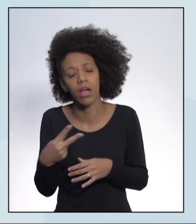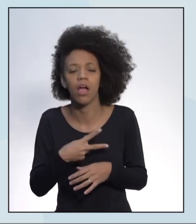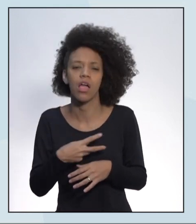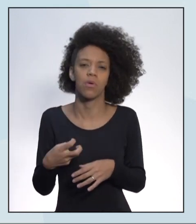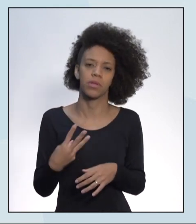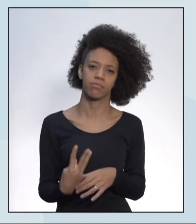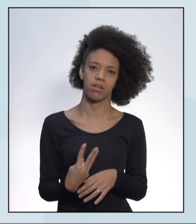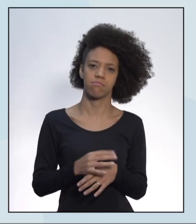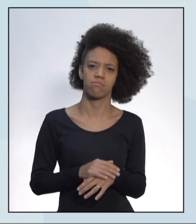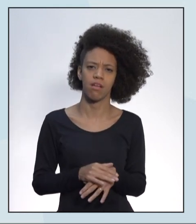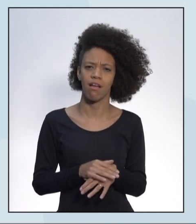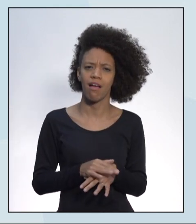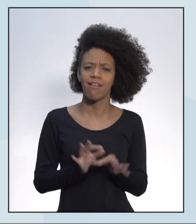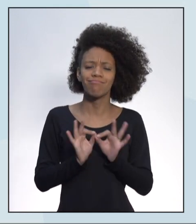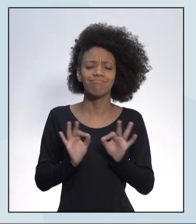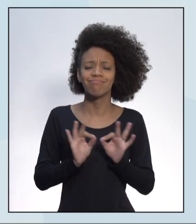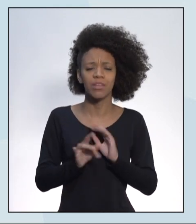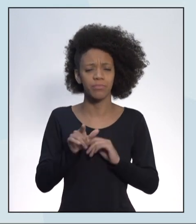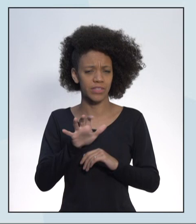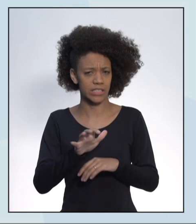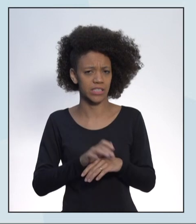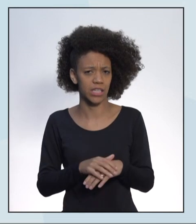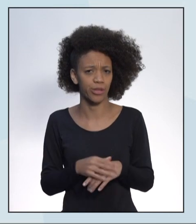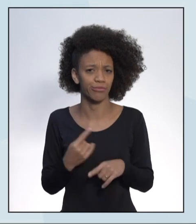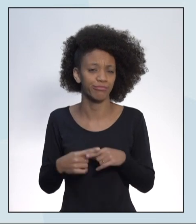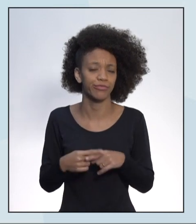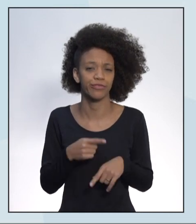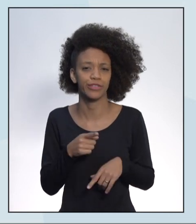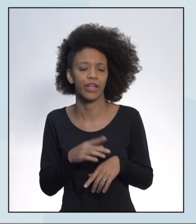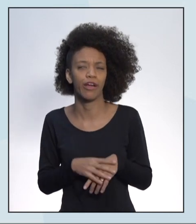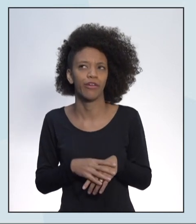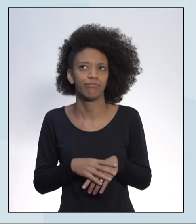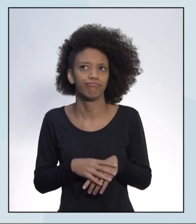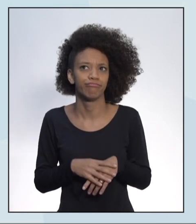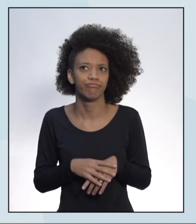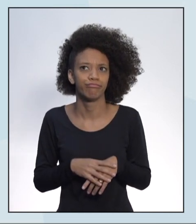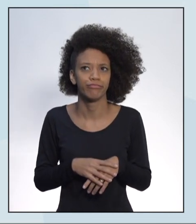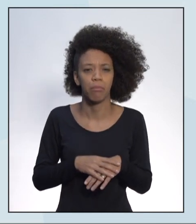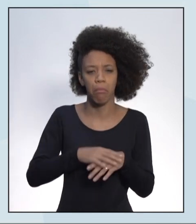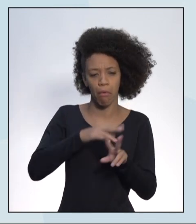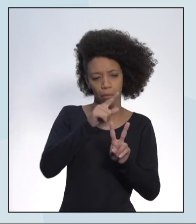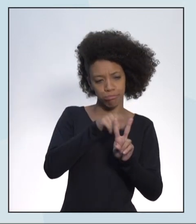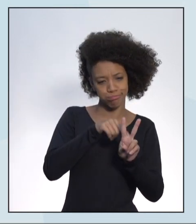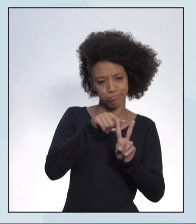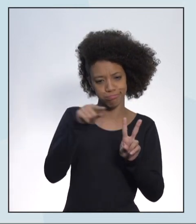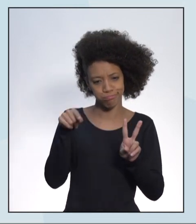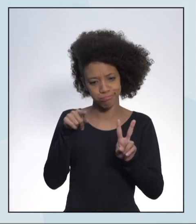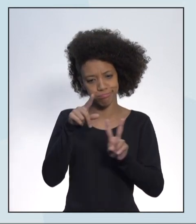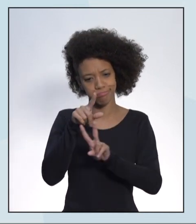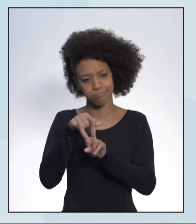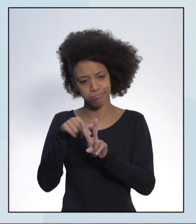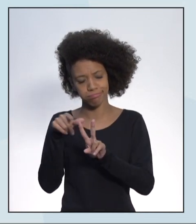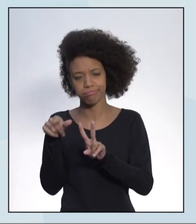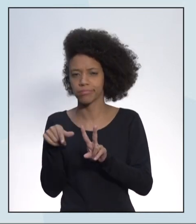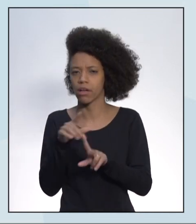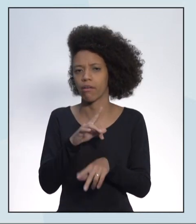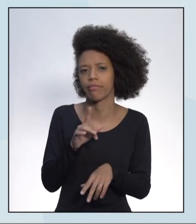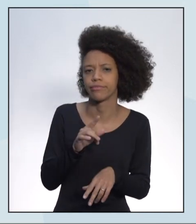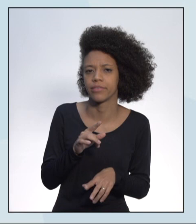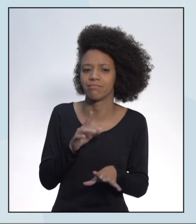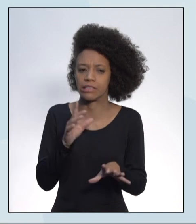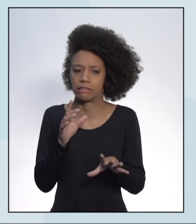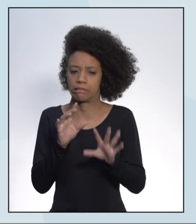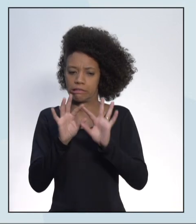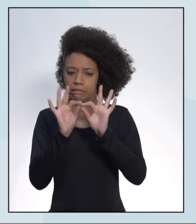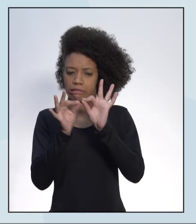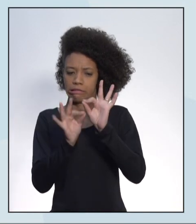mais simples fazer isso do que você colocar na forma da raiz, né? A forma do radical. Né? Você teria que fazer uma conta